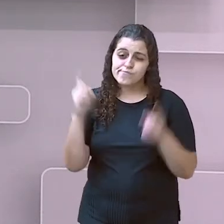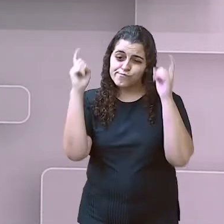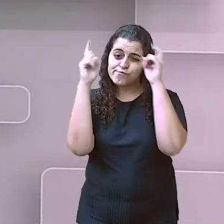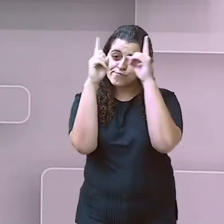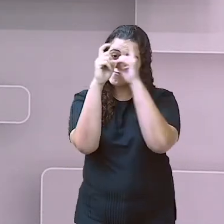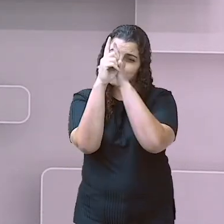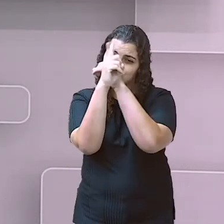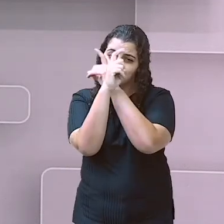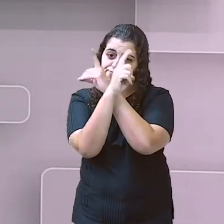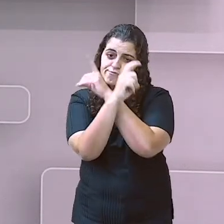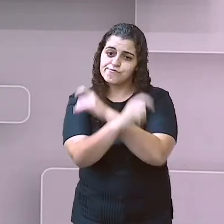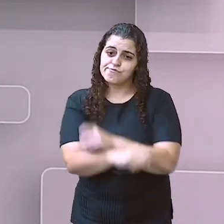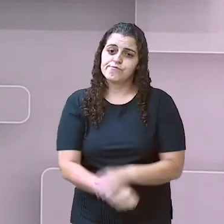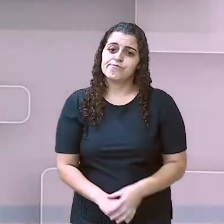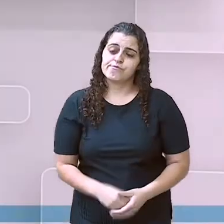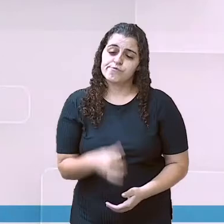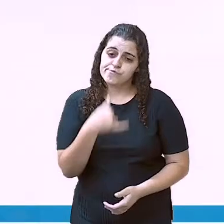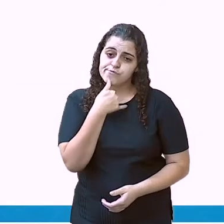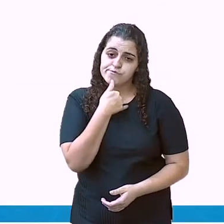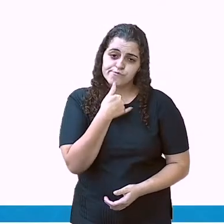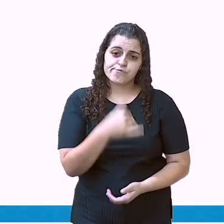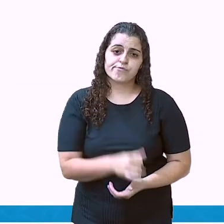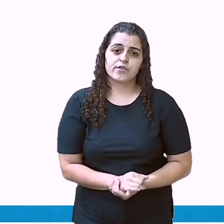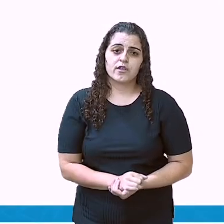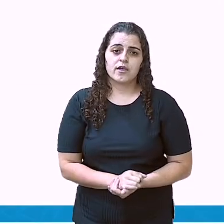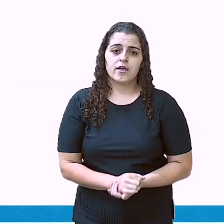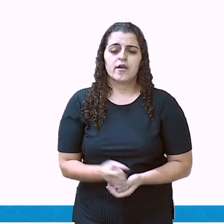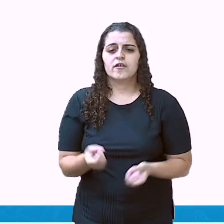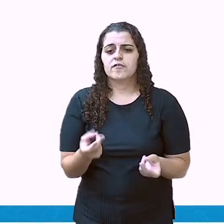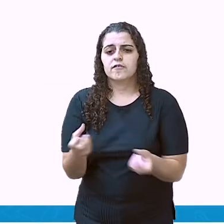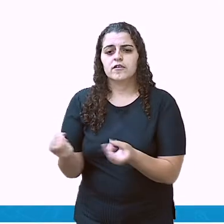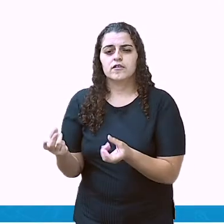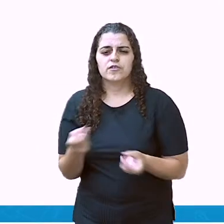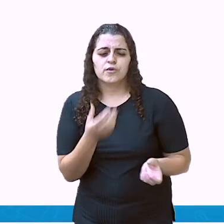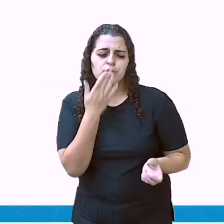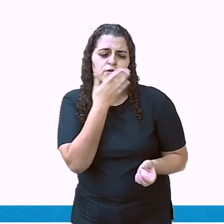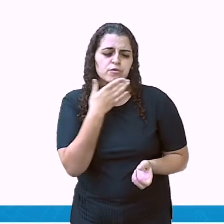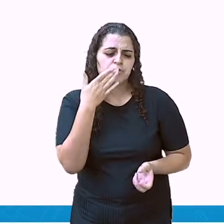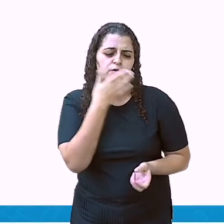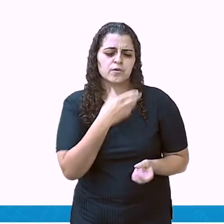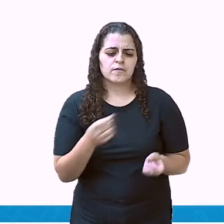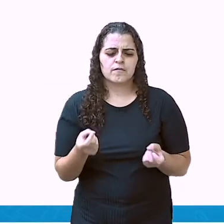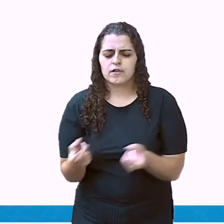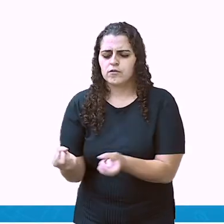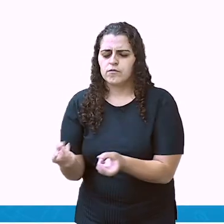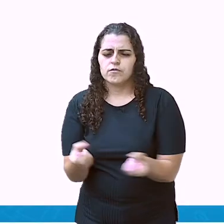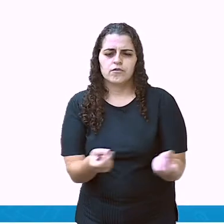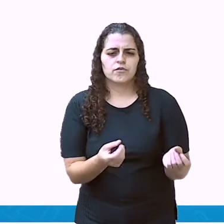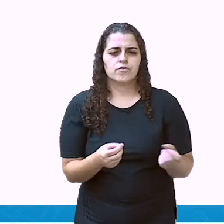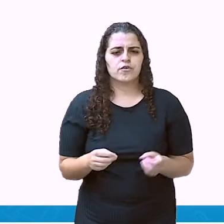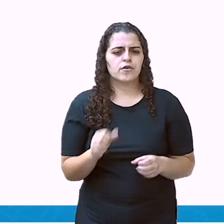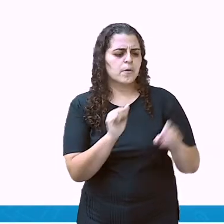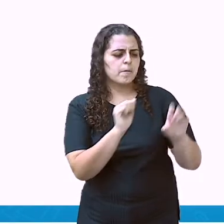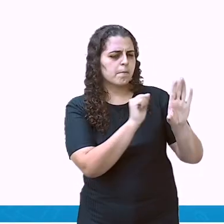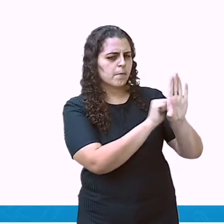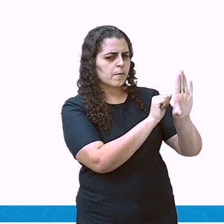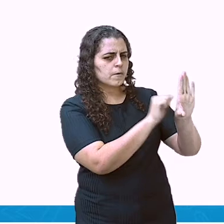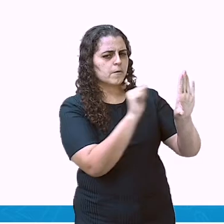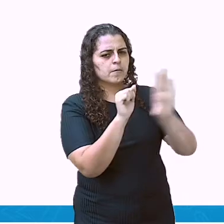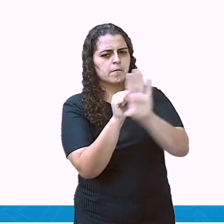uma situação bem triste. As vendedoras de doce, elas vendiam doces de porta em